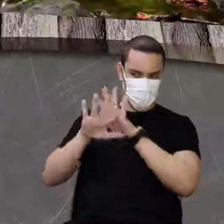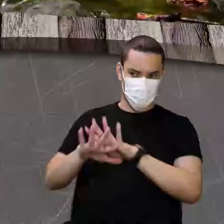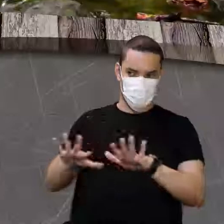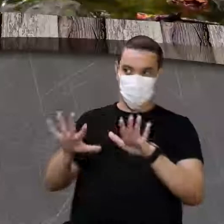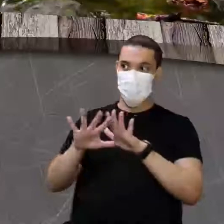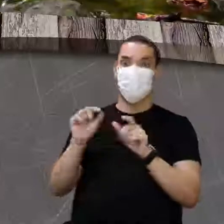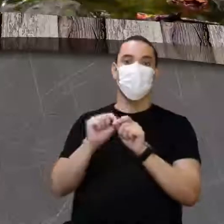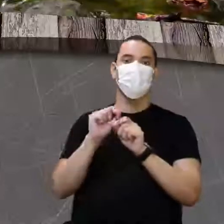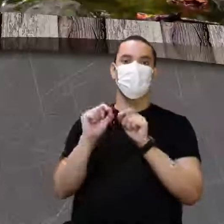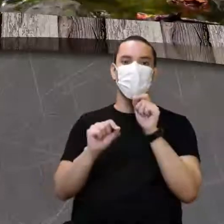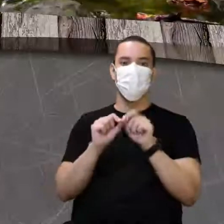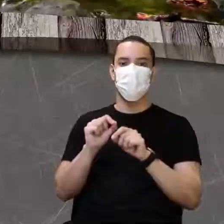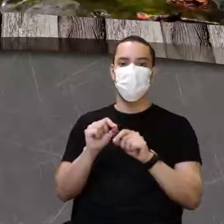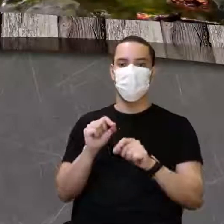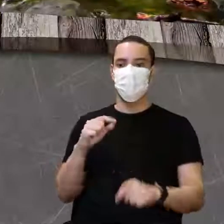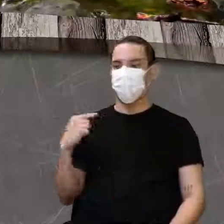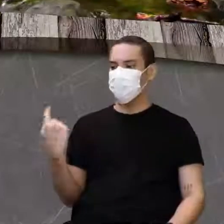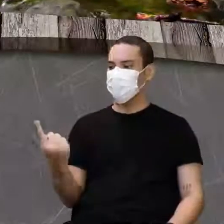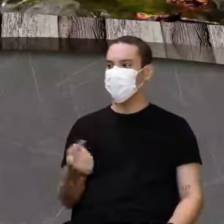tocaia.